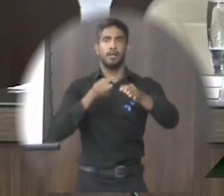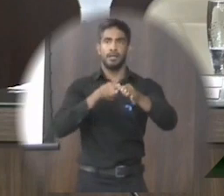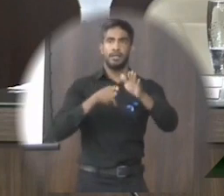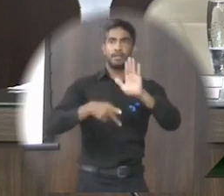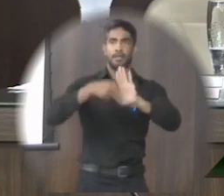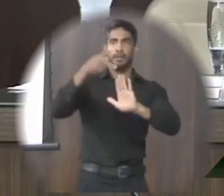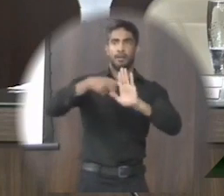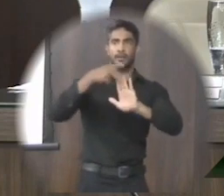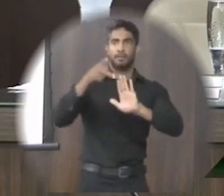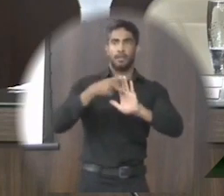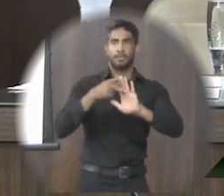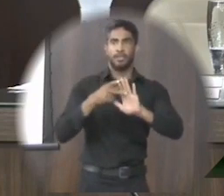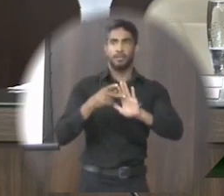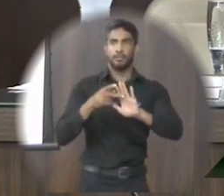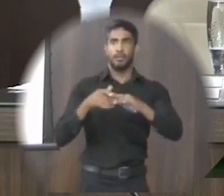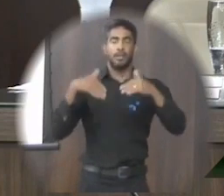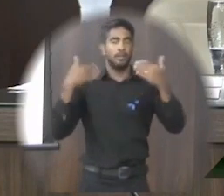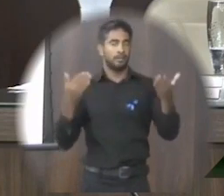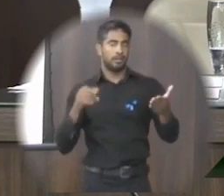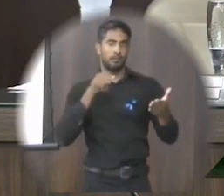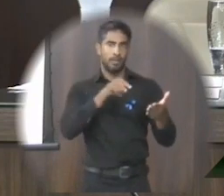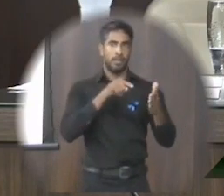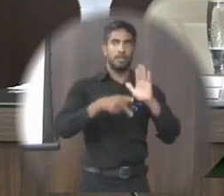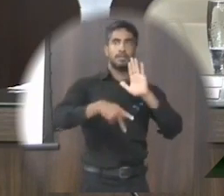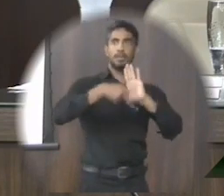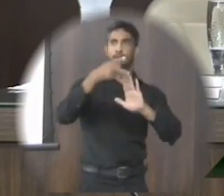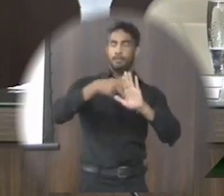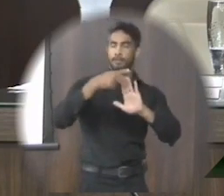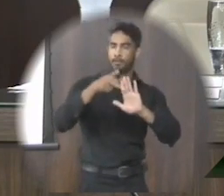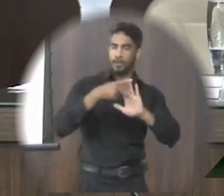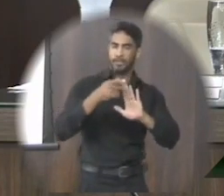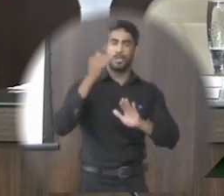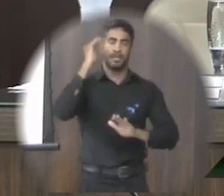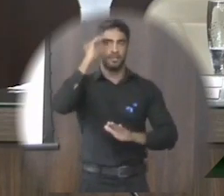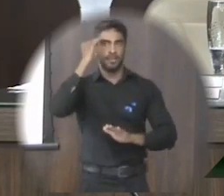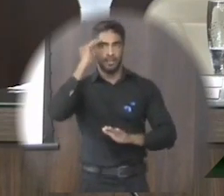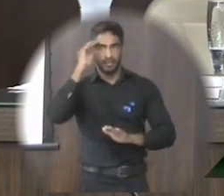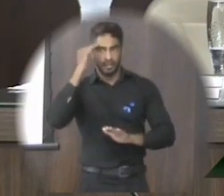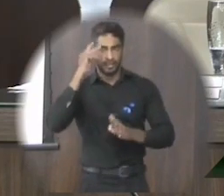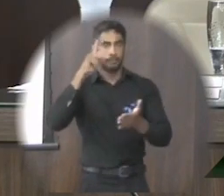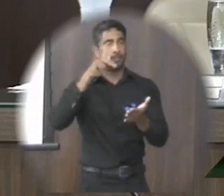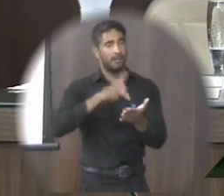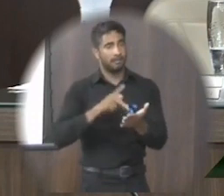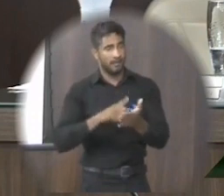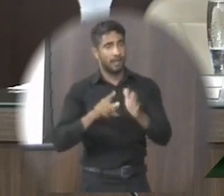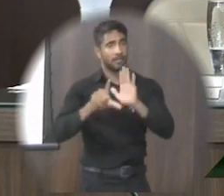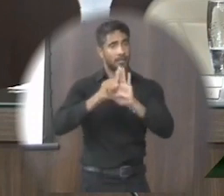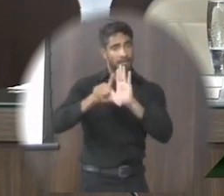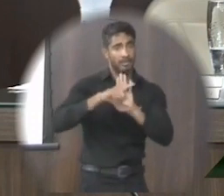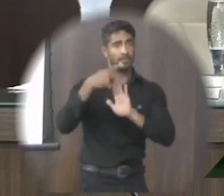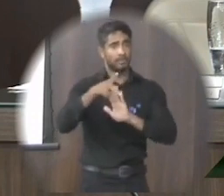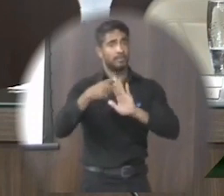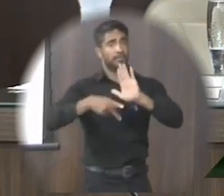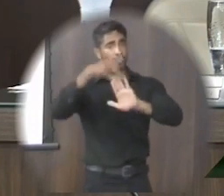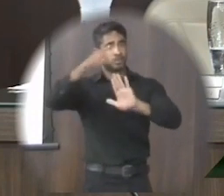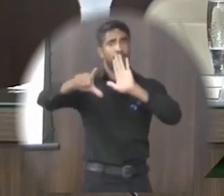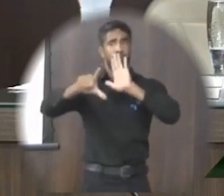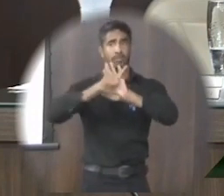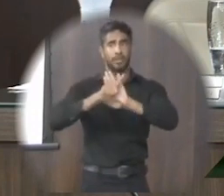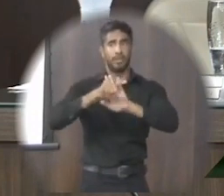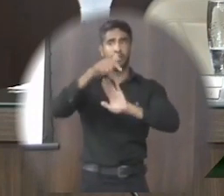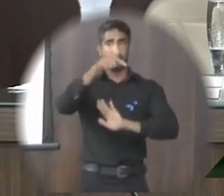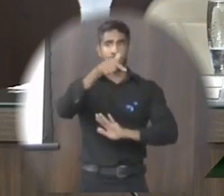projeto. Conclusão. Em face do exposto, concluímos pela juridicidade e pela legalidade do projeto de lei